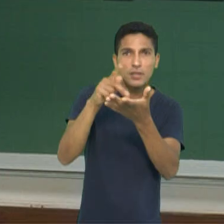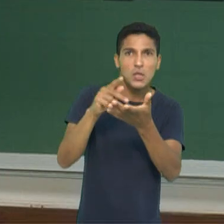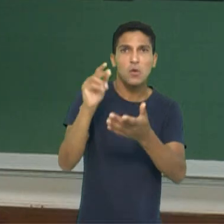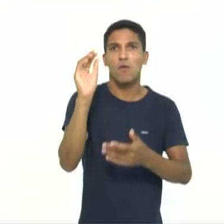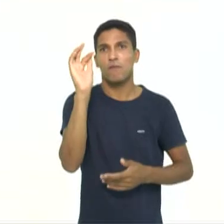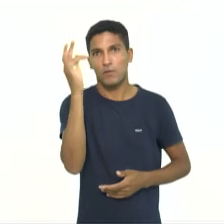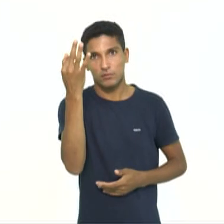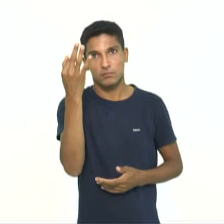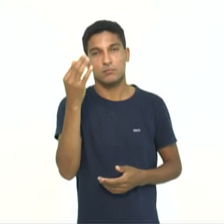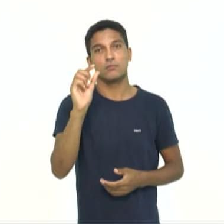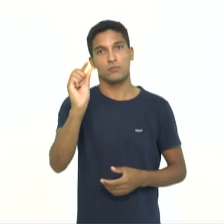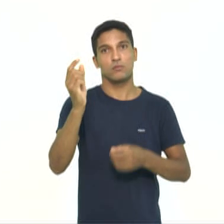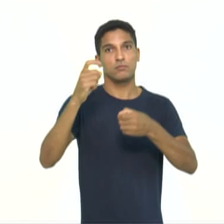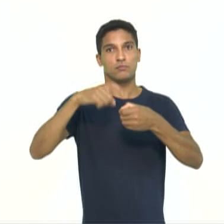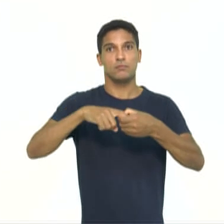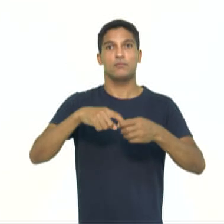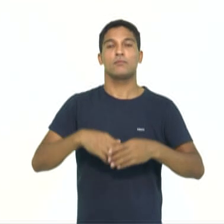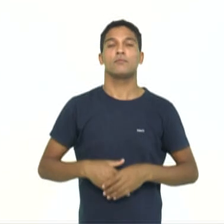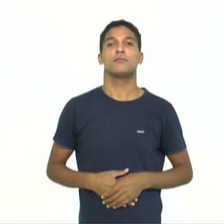retornamos.